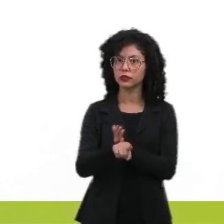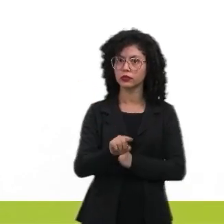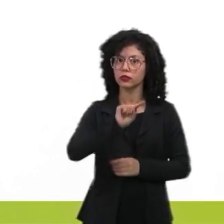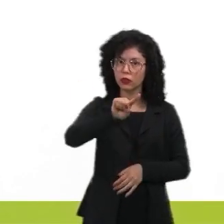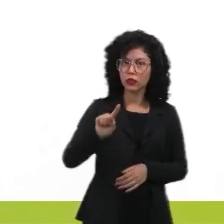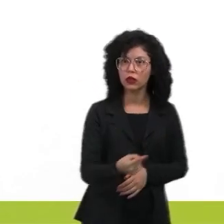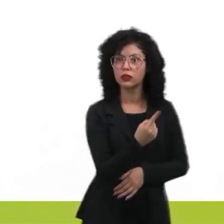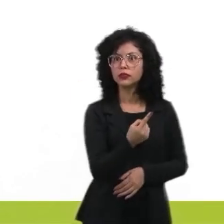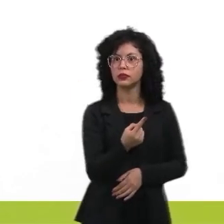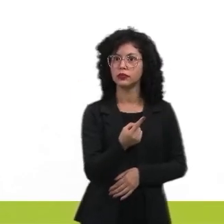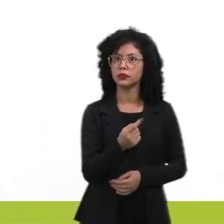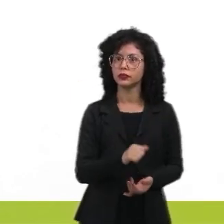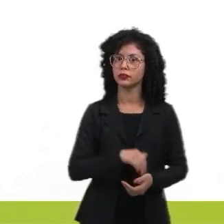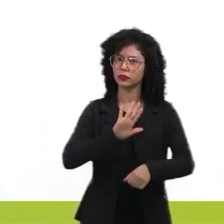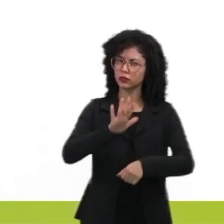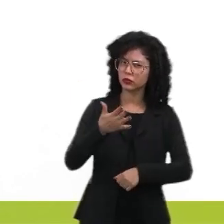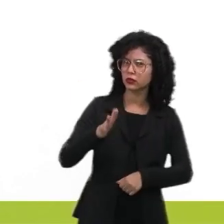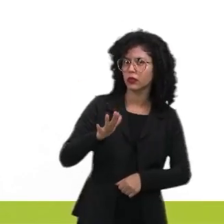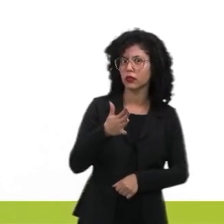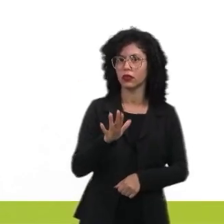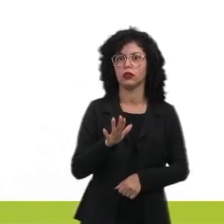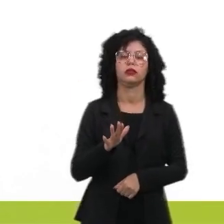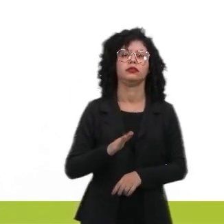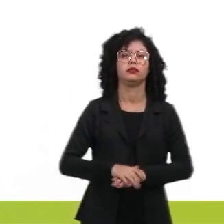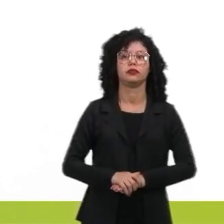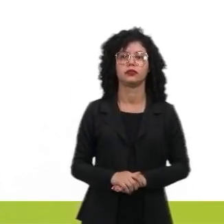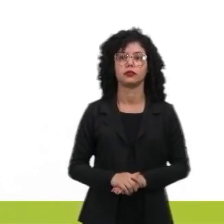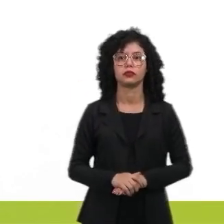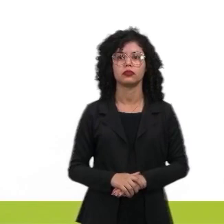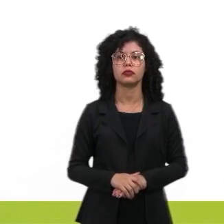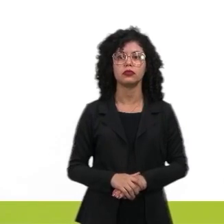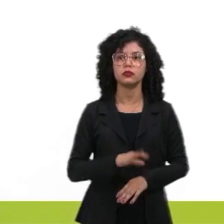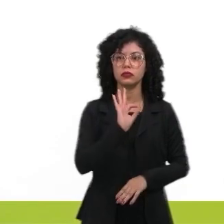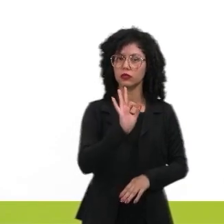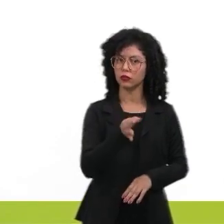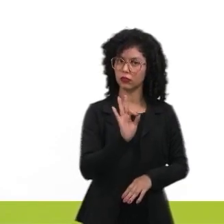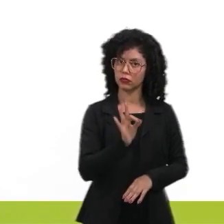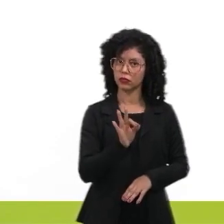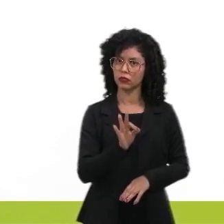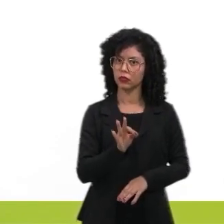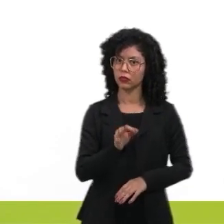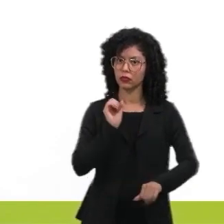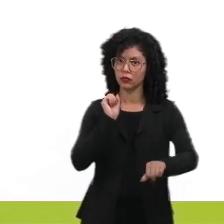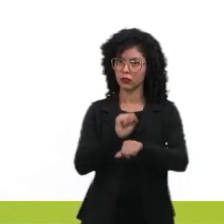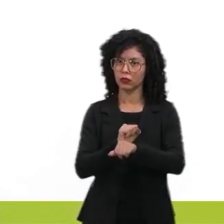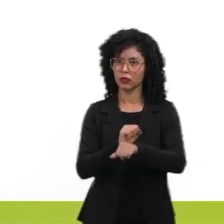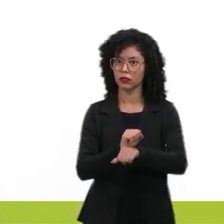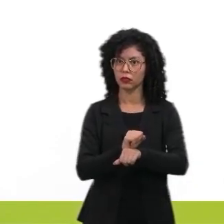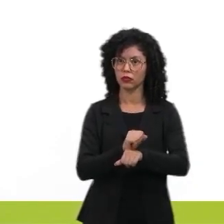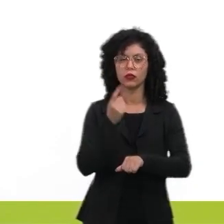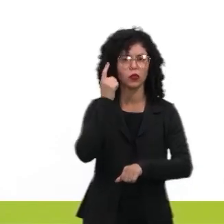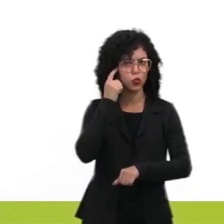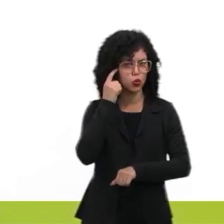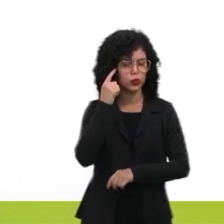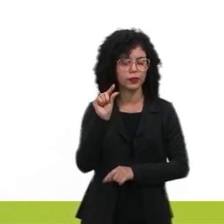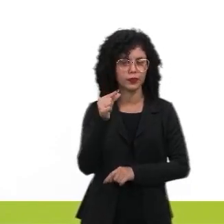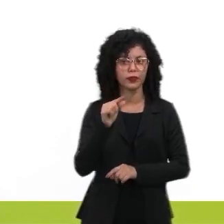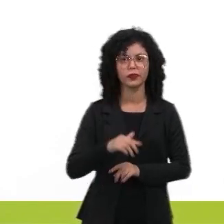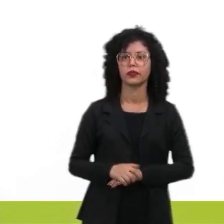1000 frangos, ele vai consumir em mais ou menos dias? Com certeza, né? Dá uma pausazinha aí, pensa um pouquinho no vídeo, tá